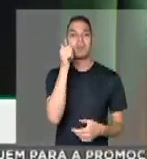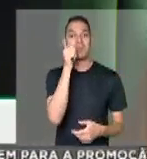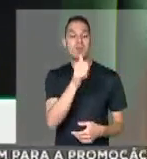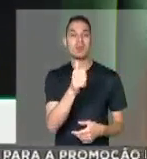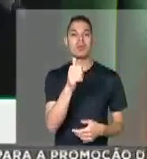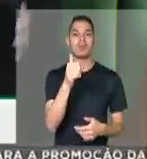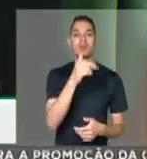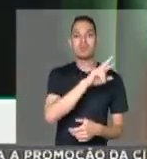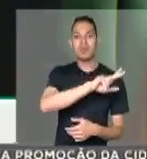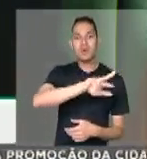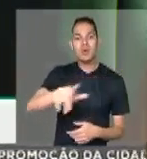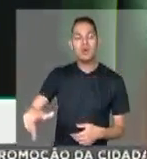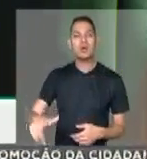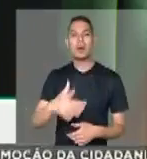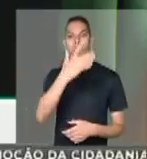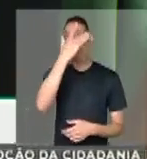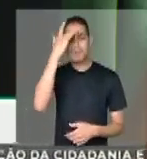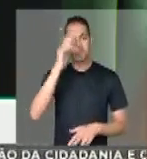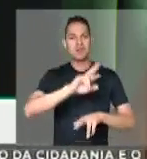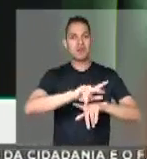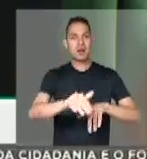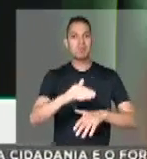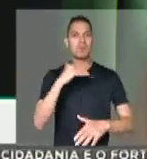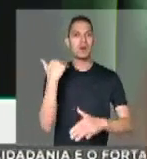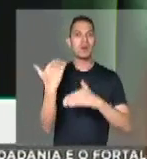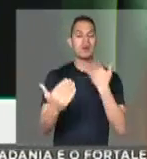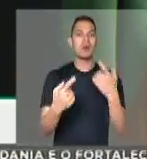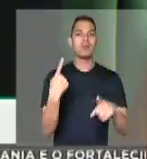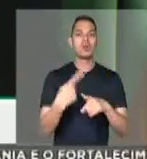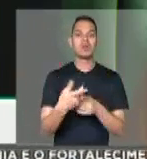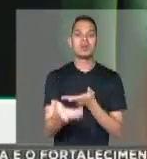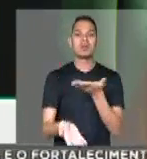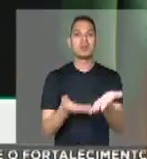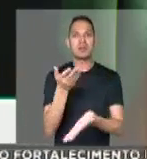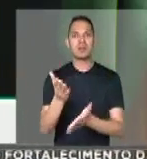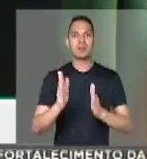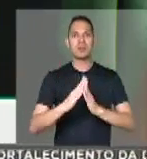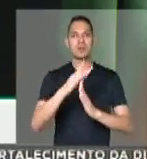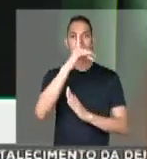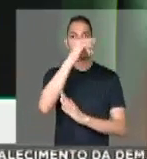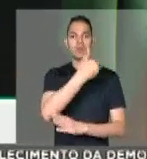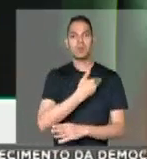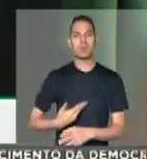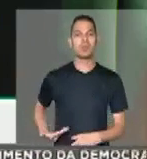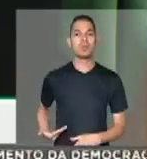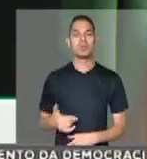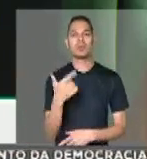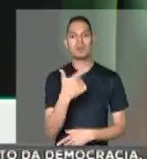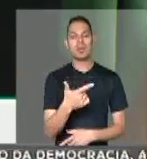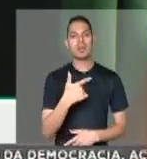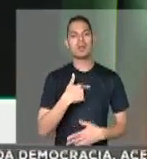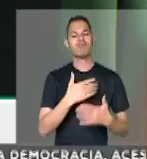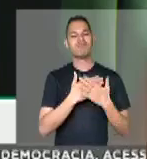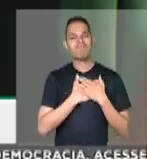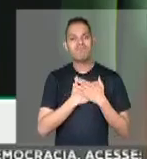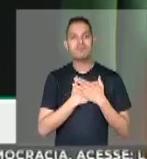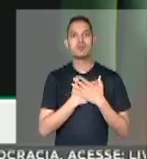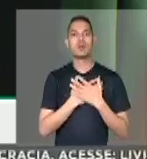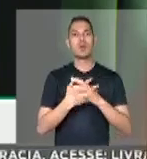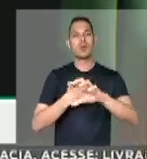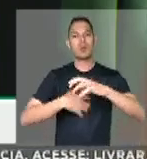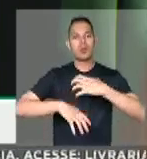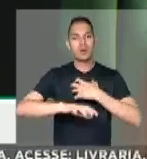que essa aqui, no dia 29, perdeu a sua vida. Faço o meu luto à sua família e seus parentes e